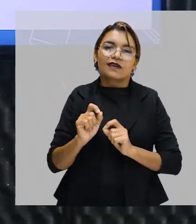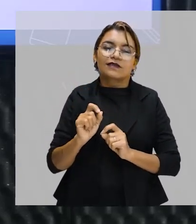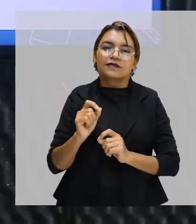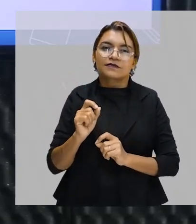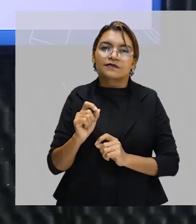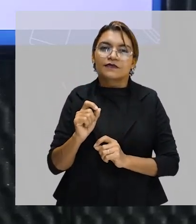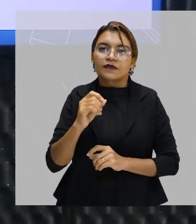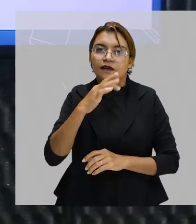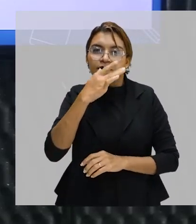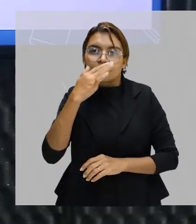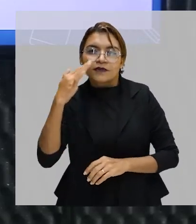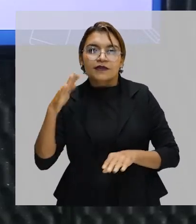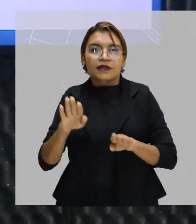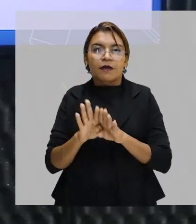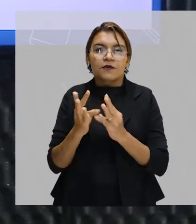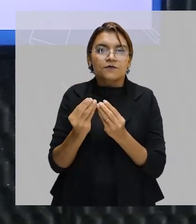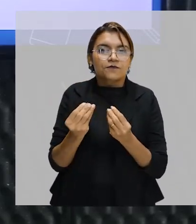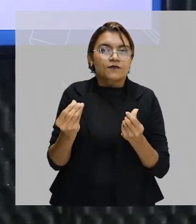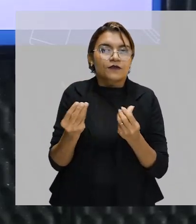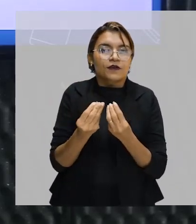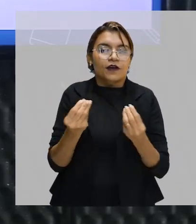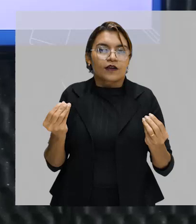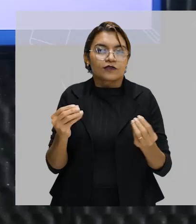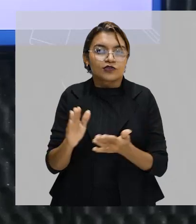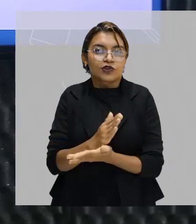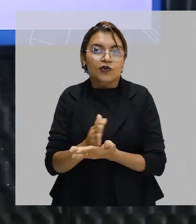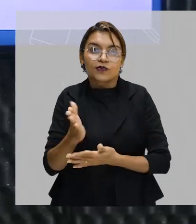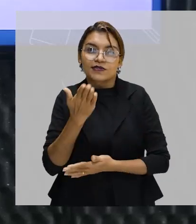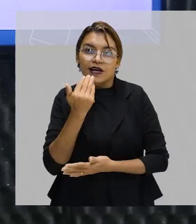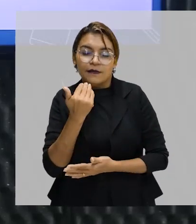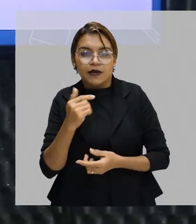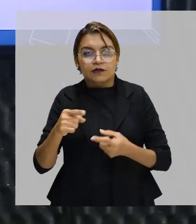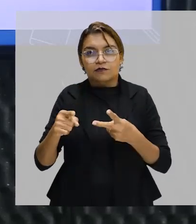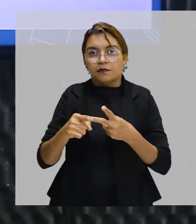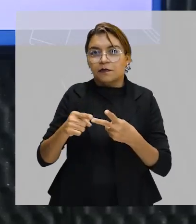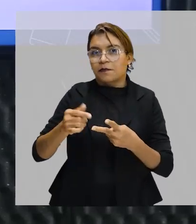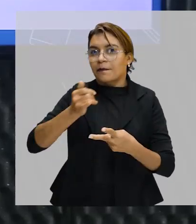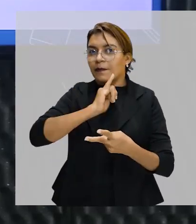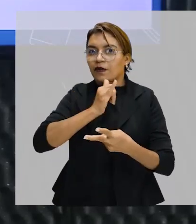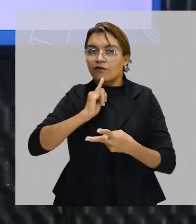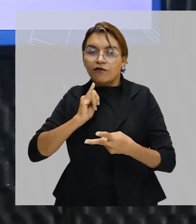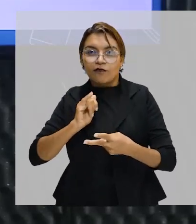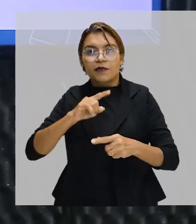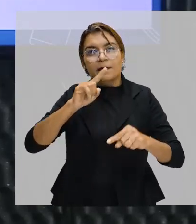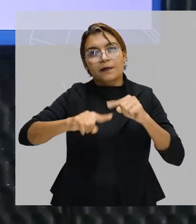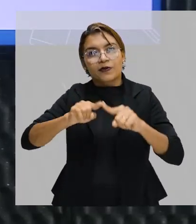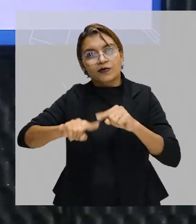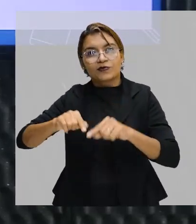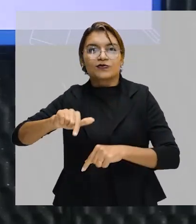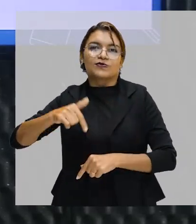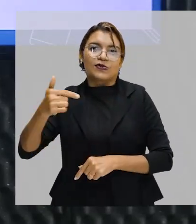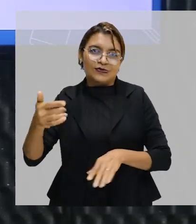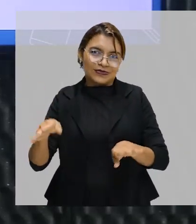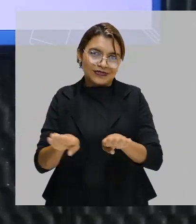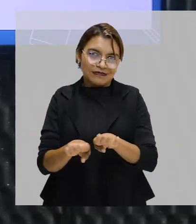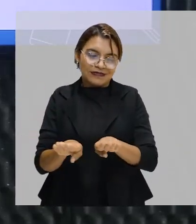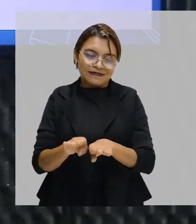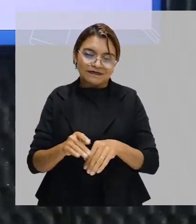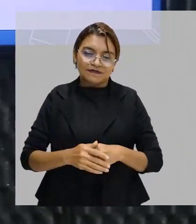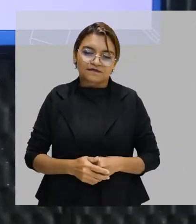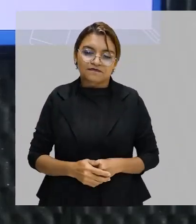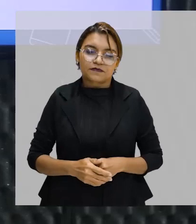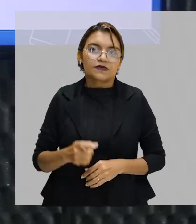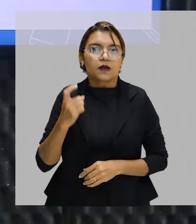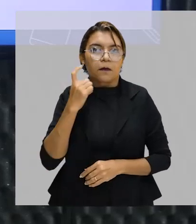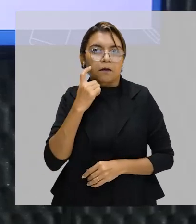aroma e o sabor de determinados alimentos, perfumes e outros produtos. Ok?